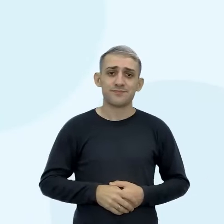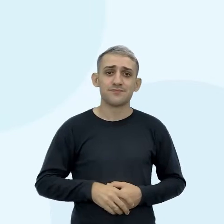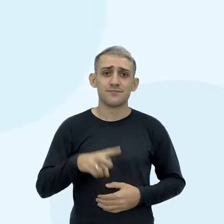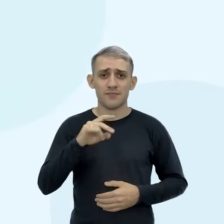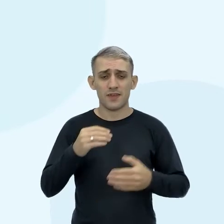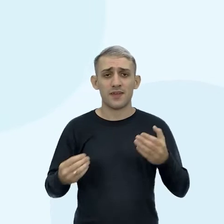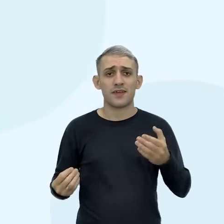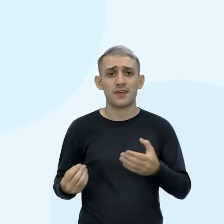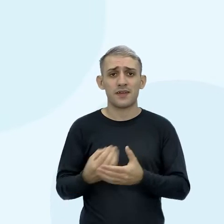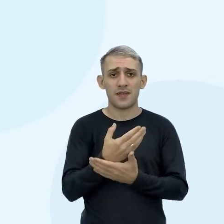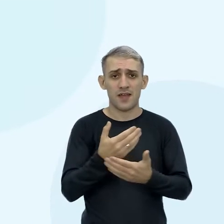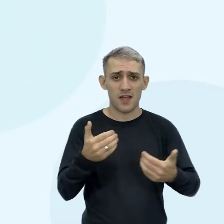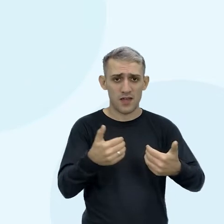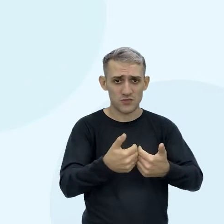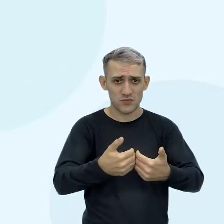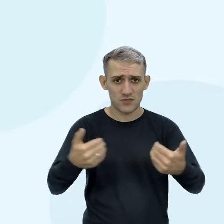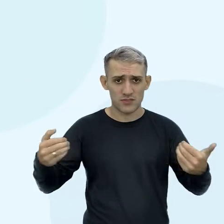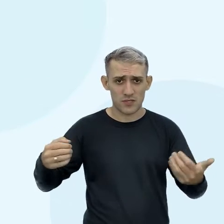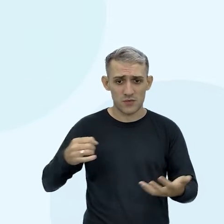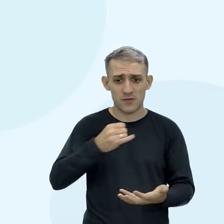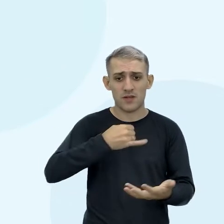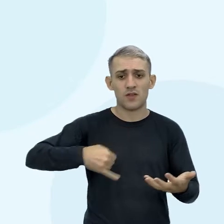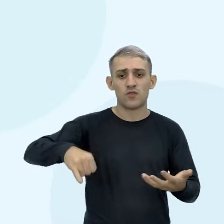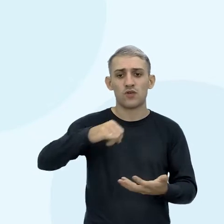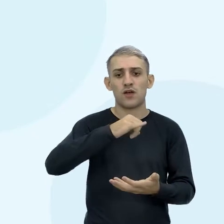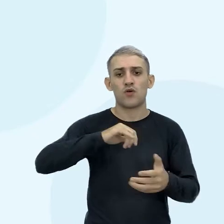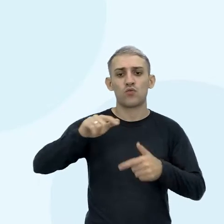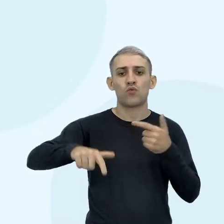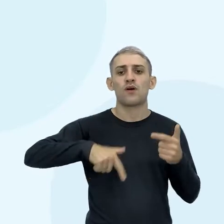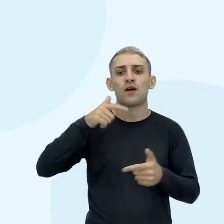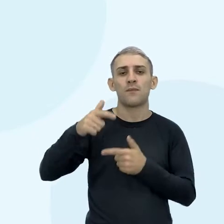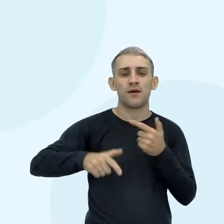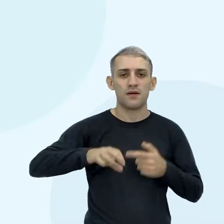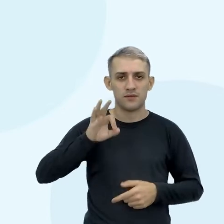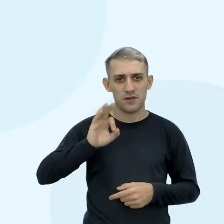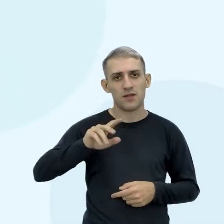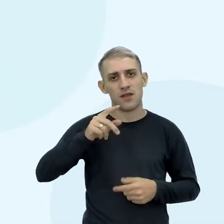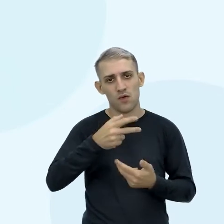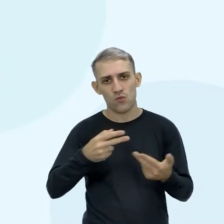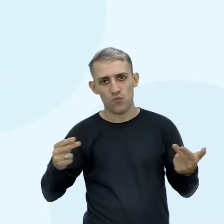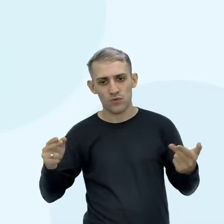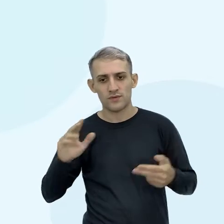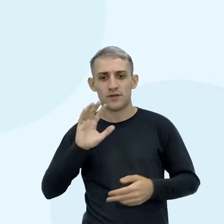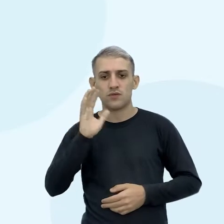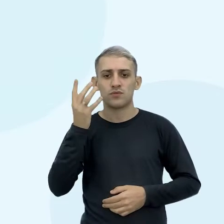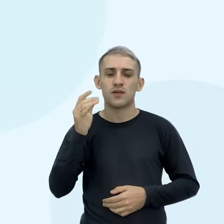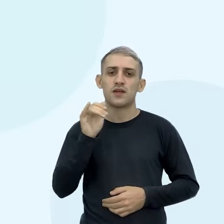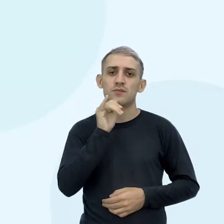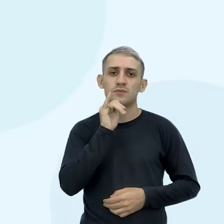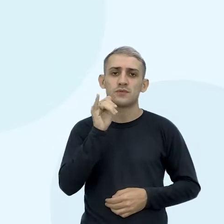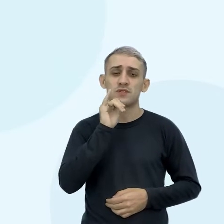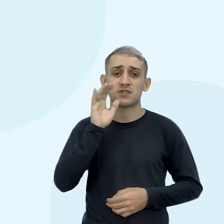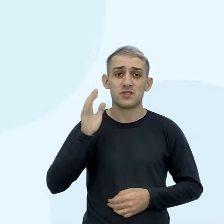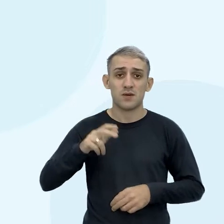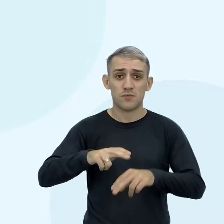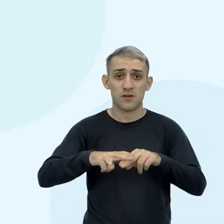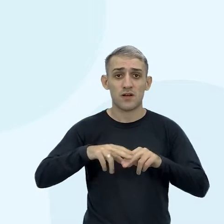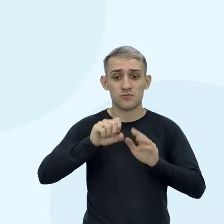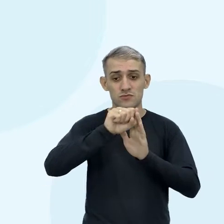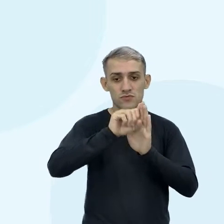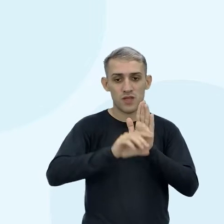a Divisão Internacional do Trabalho. Isso é algo que acontece já a partir do